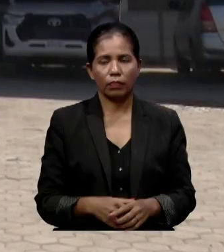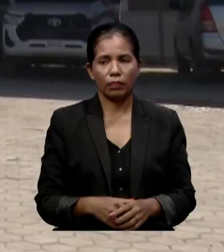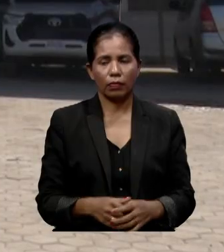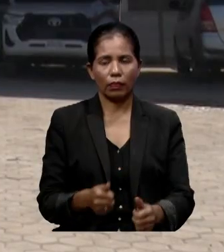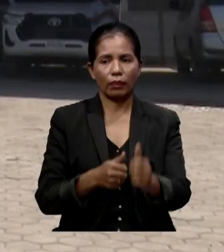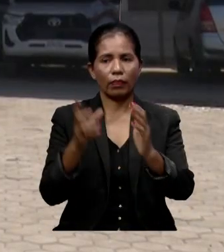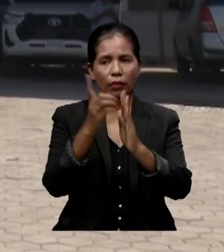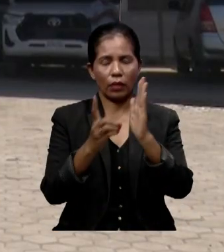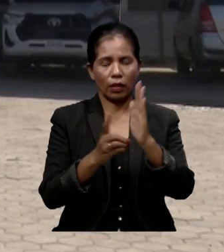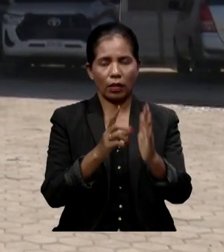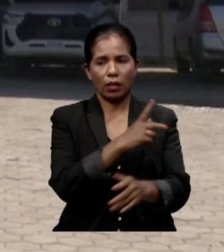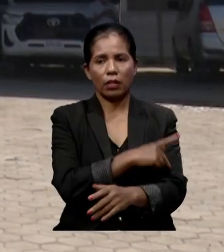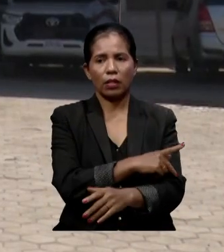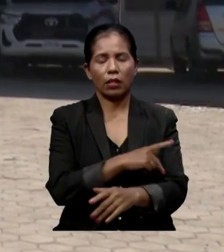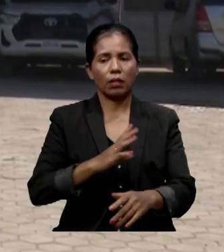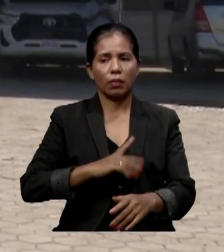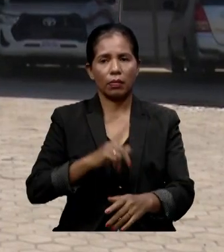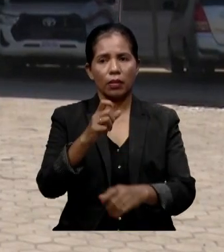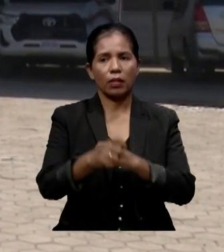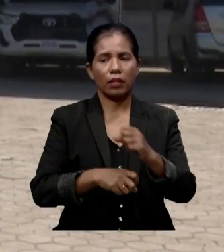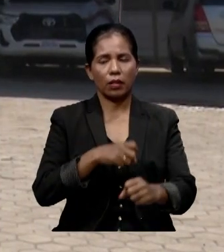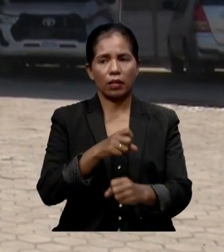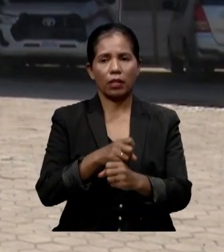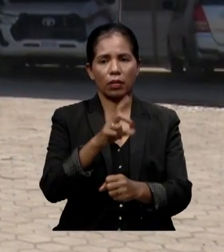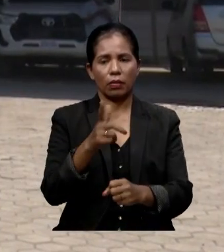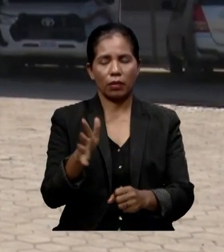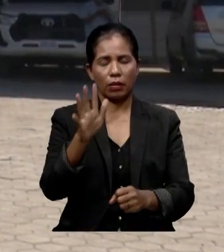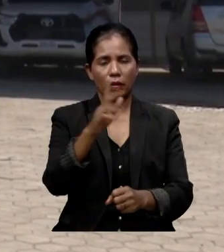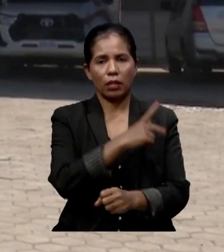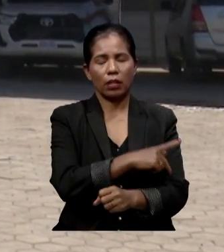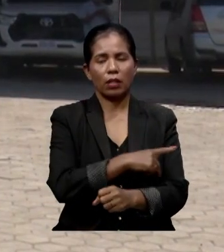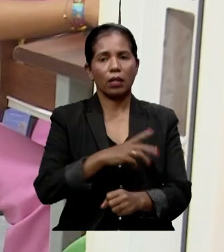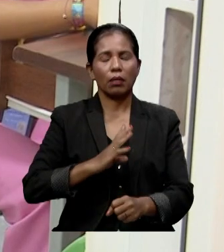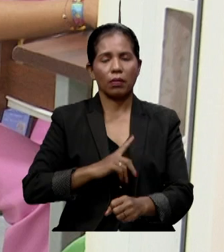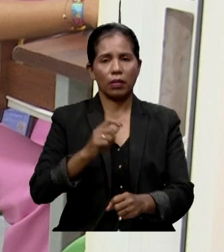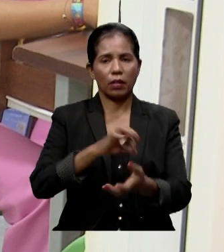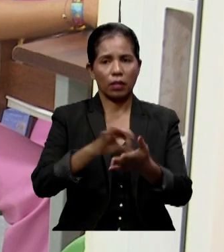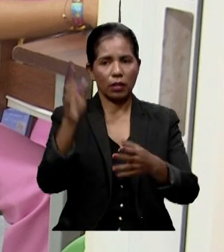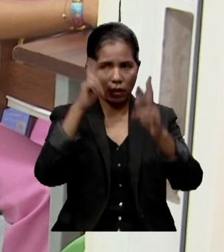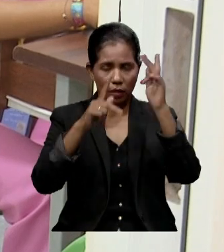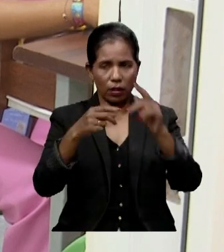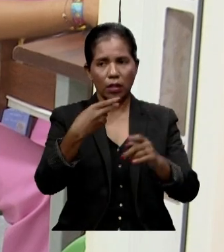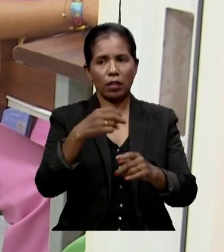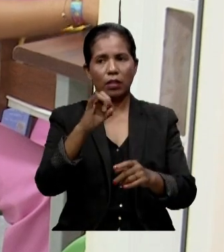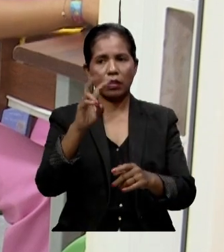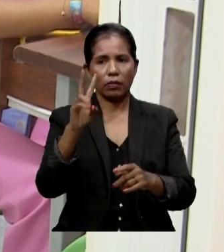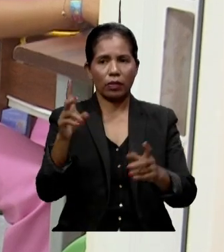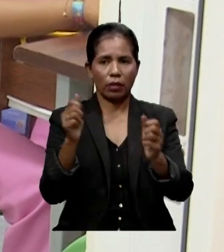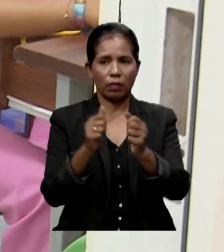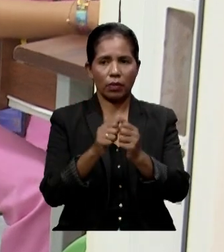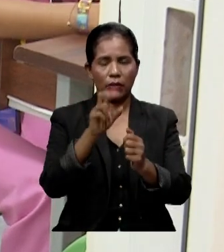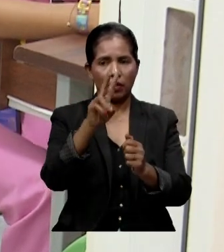Dados susi Clínica Bairro Pité ia tina rihun-rua runulu resinghat Clínica Bairro Pité resista caso HIV hamutuk atus